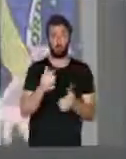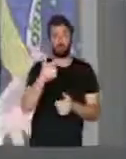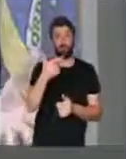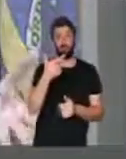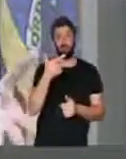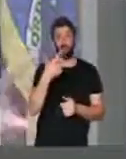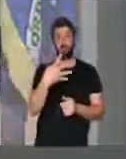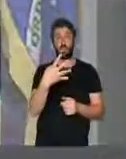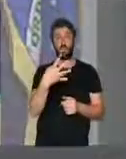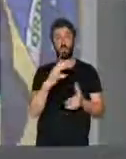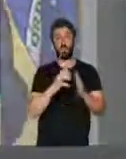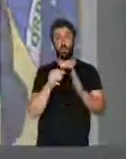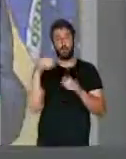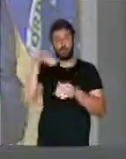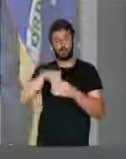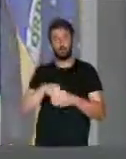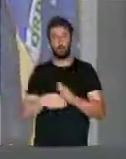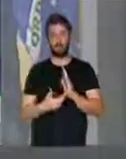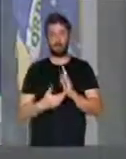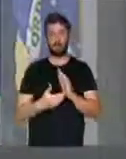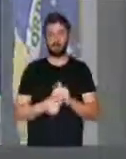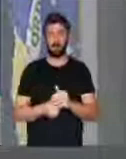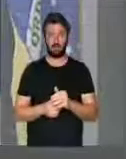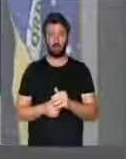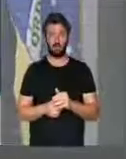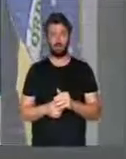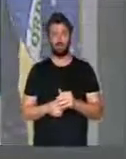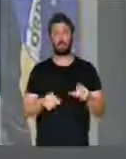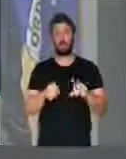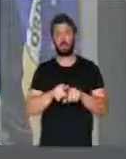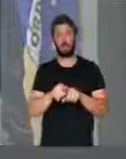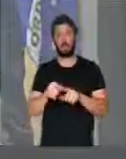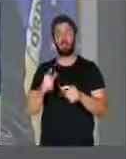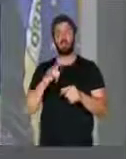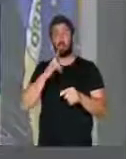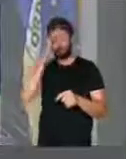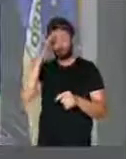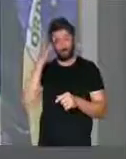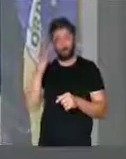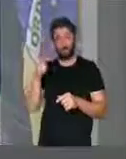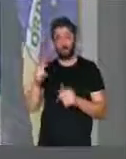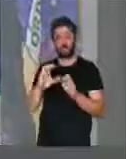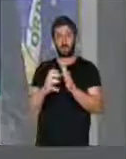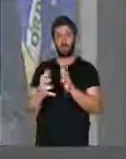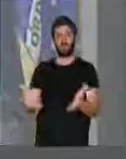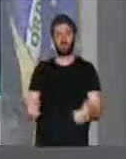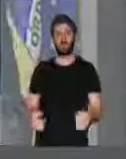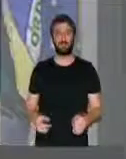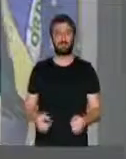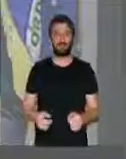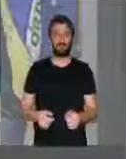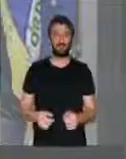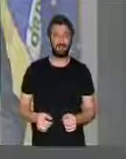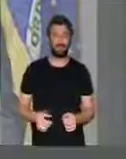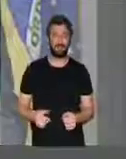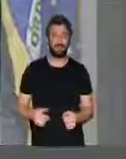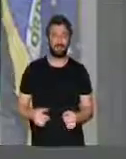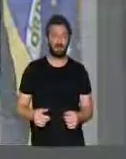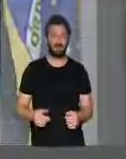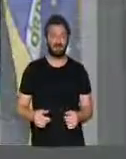temos 24, inclusive com partidos do eu sozinho. E você termina não